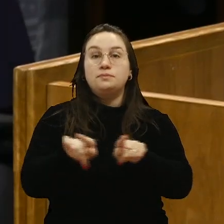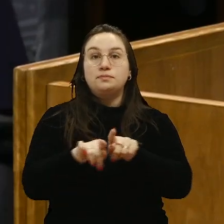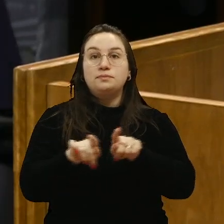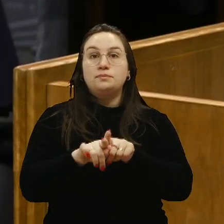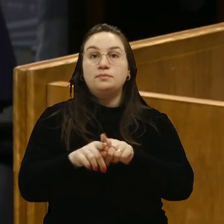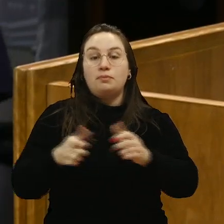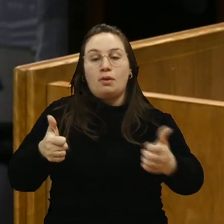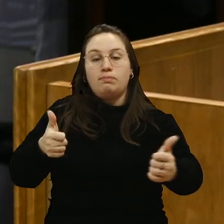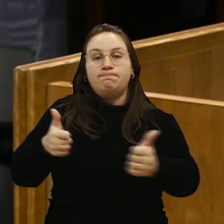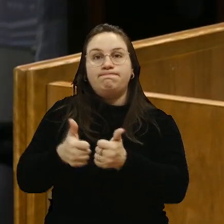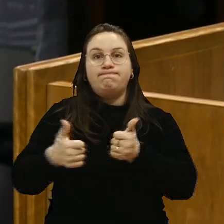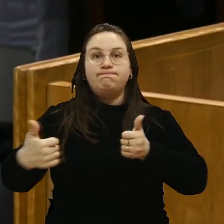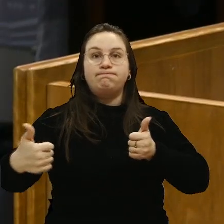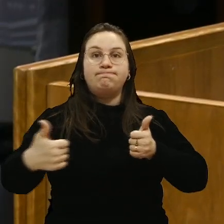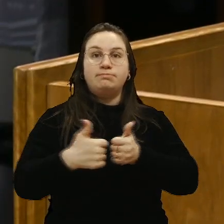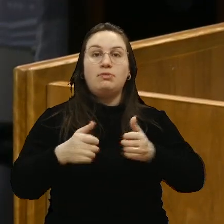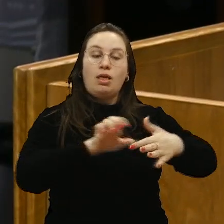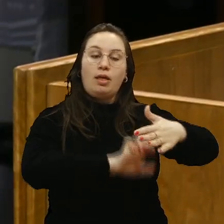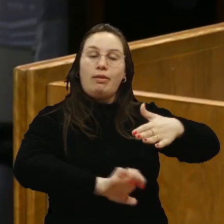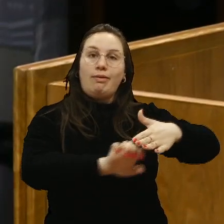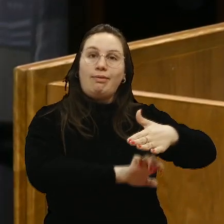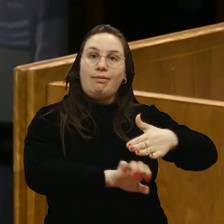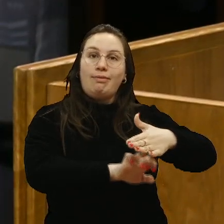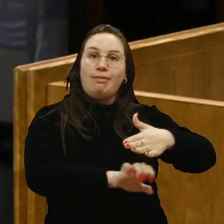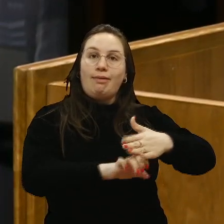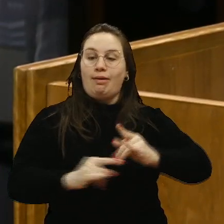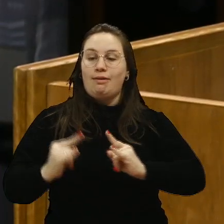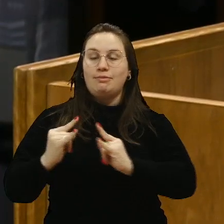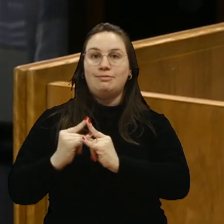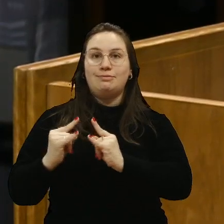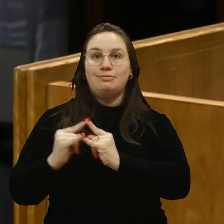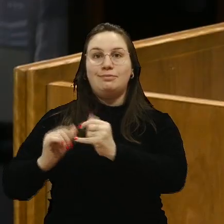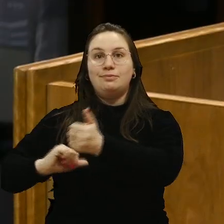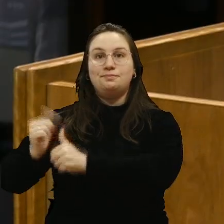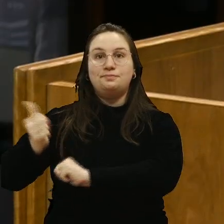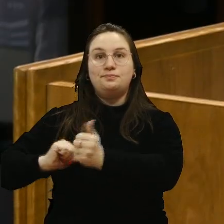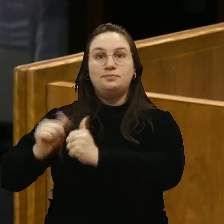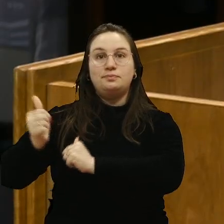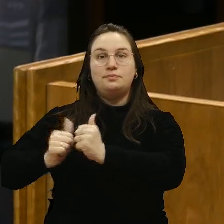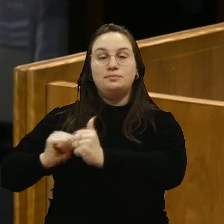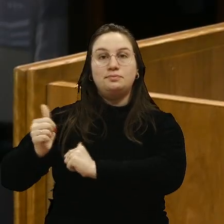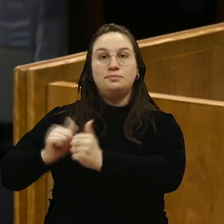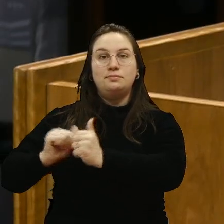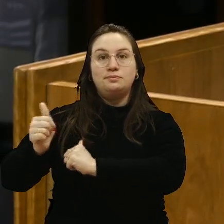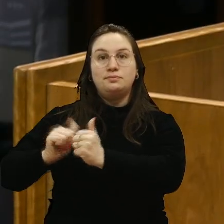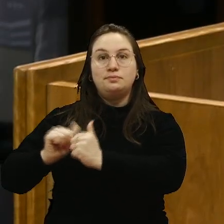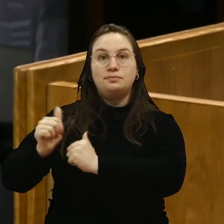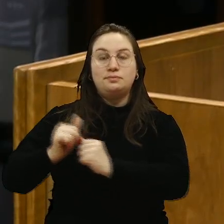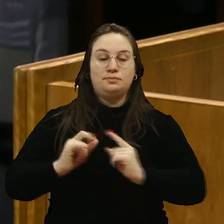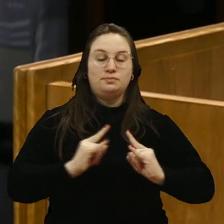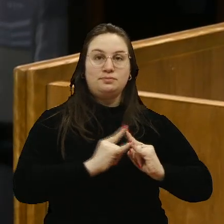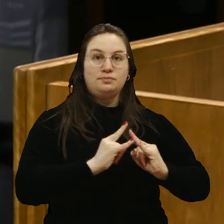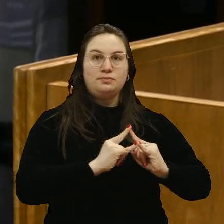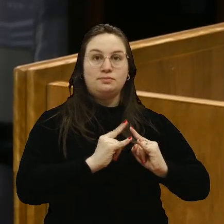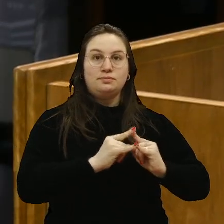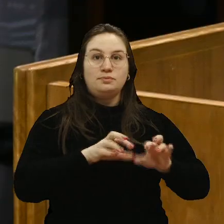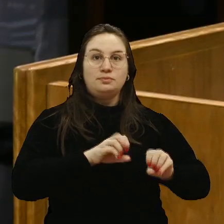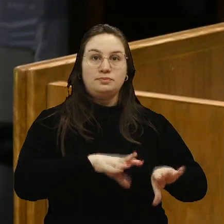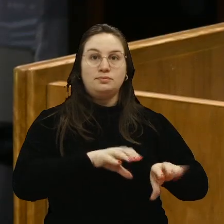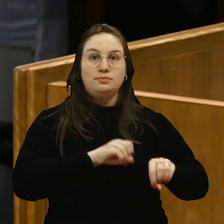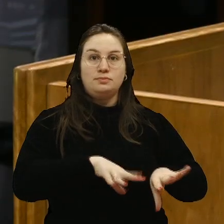a aproximação entre empresas, entidades qualificadoras e instituições de